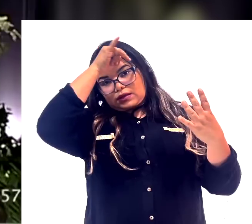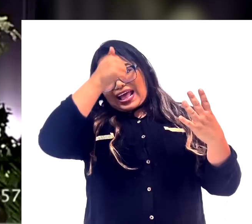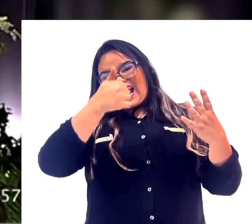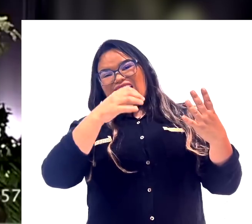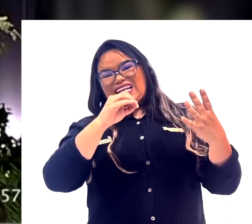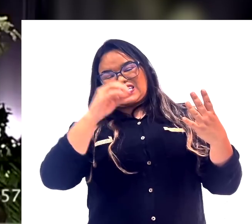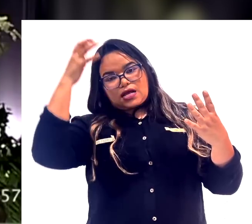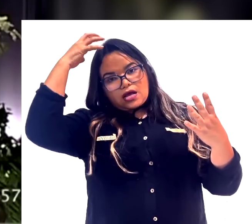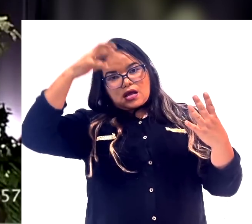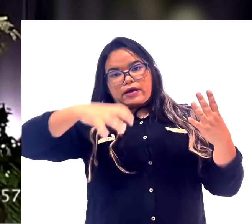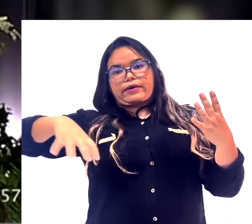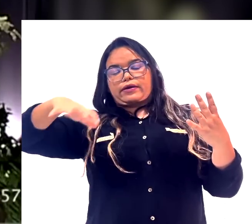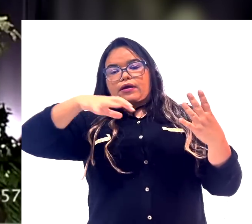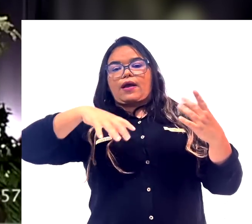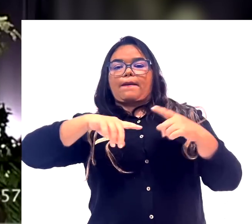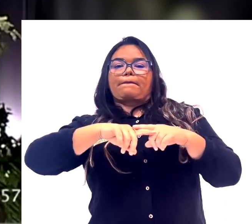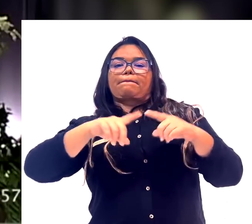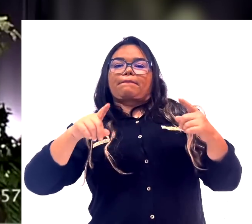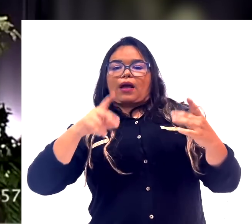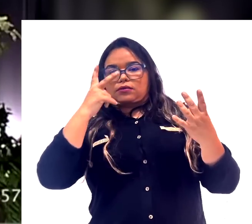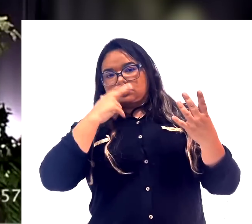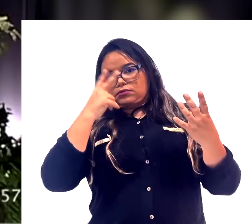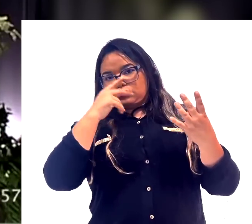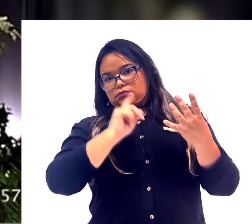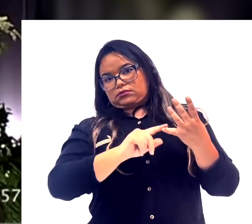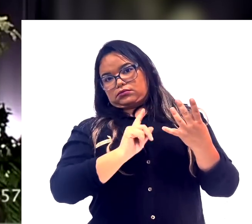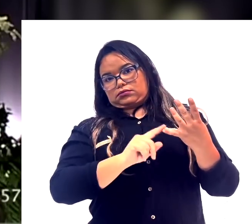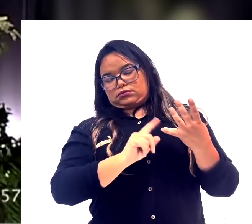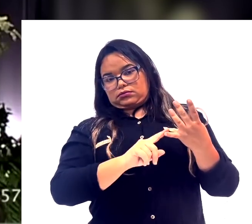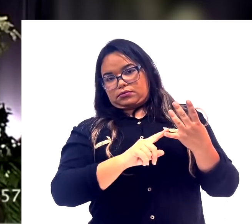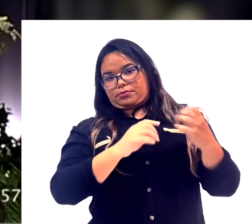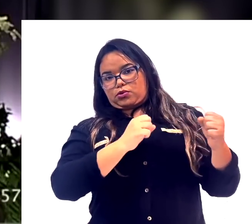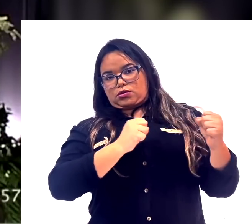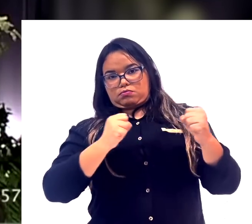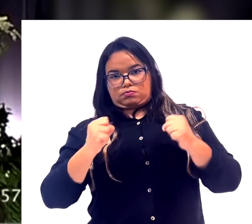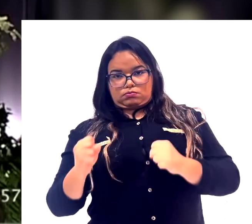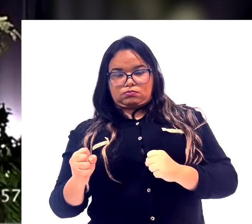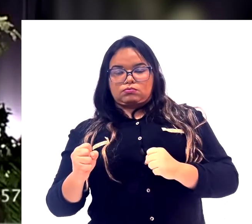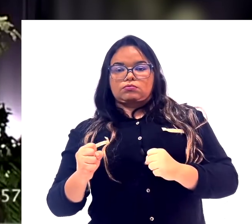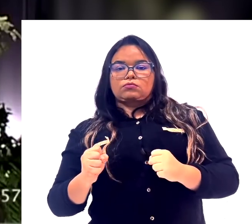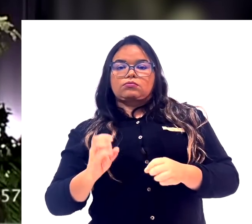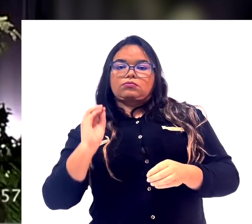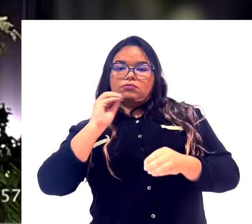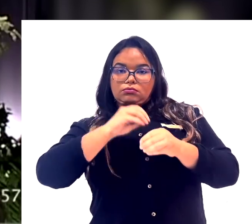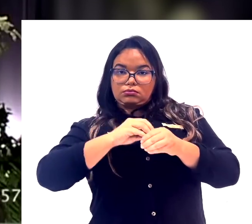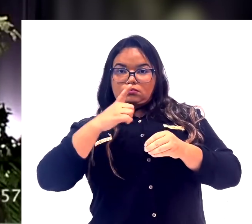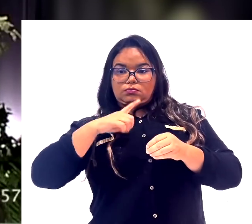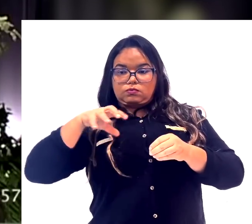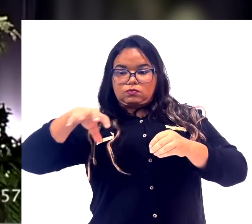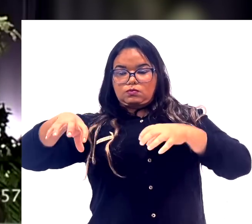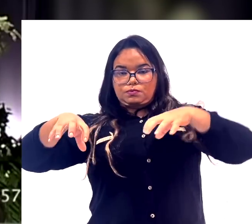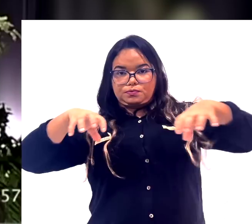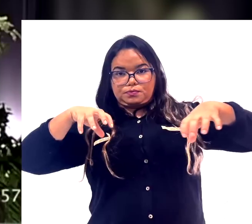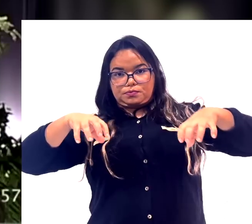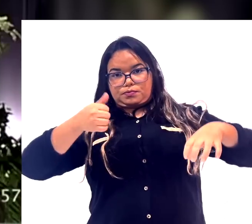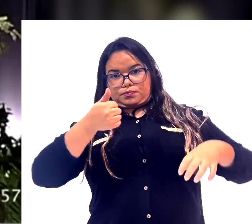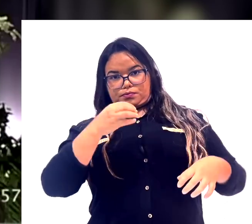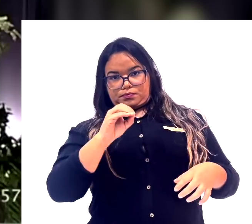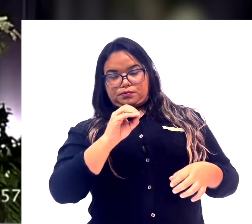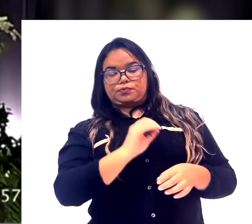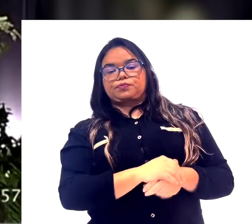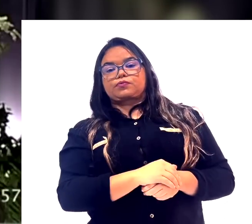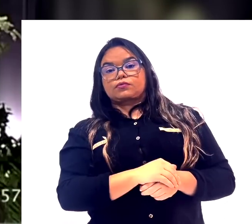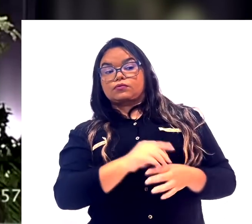ainda é basicamente o mesmo animal. O mesmo animal se divide em 10. E deste animal,